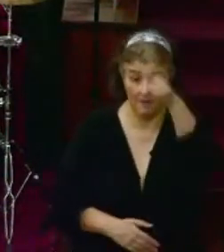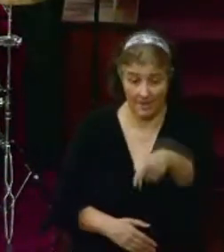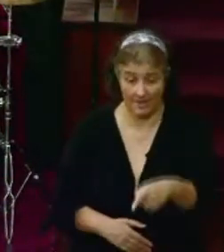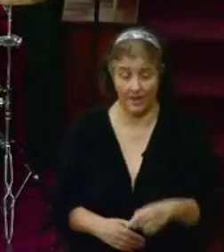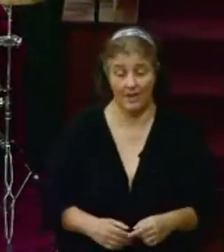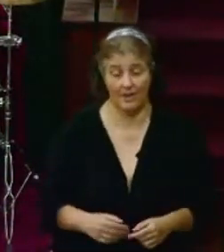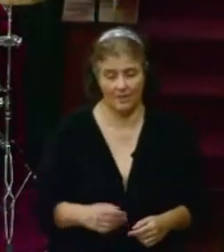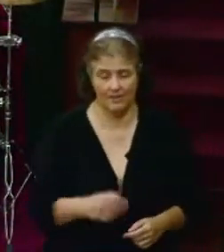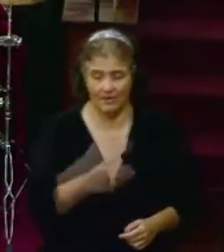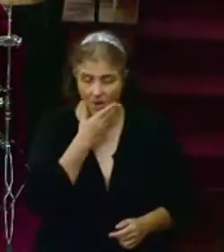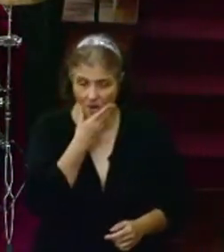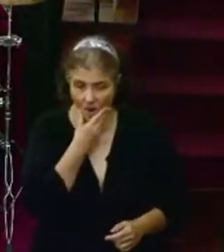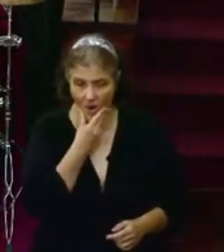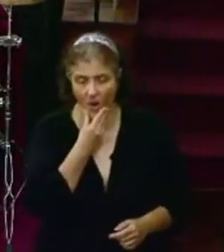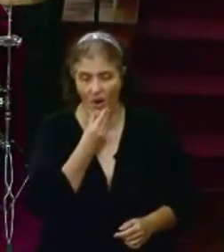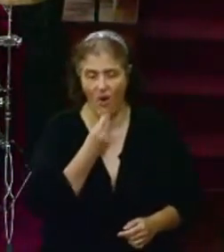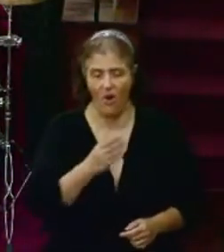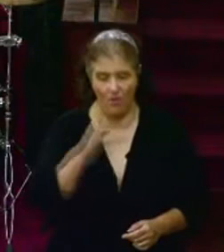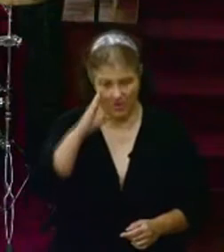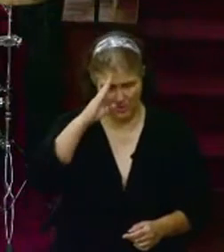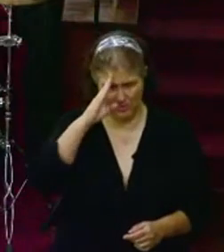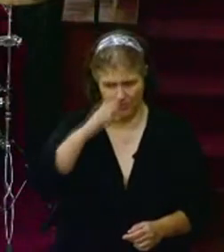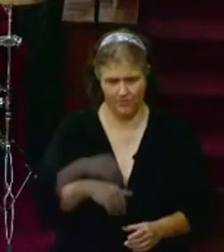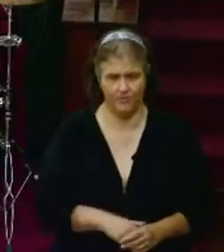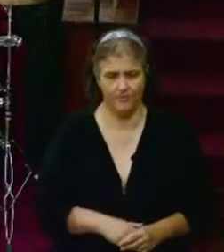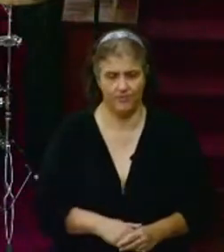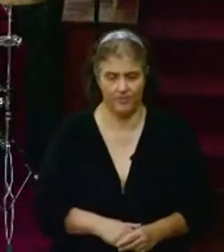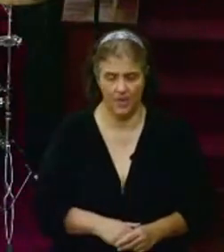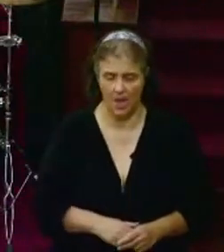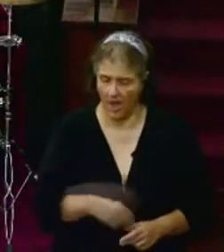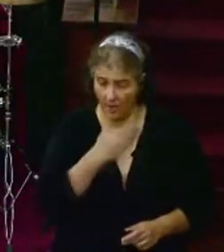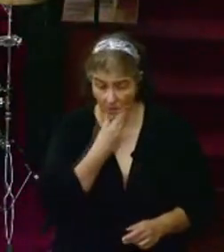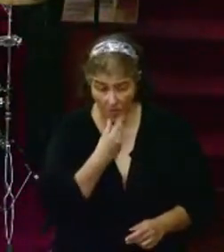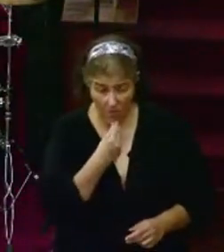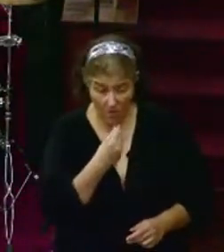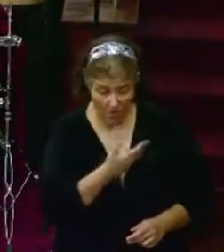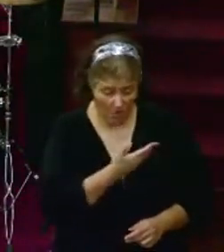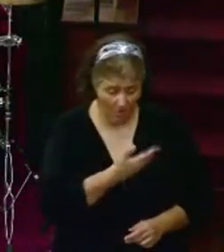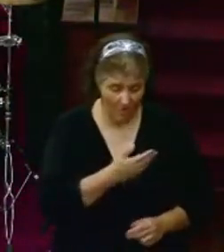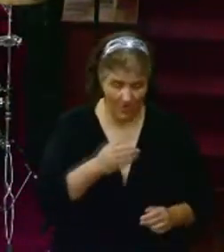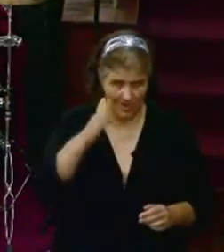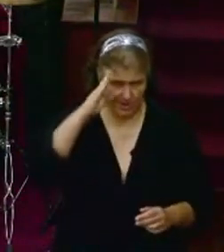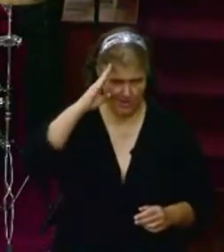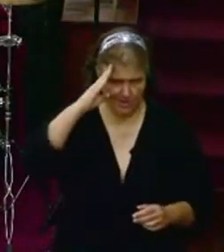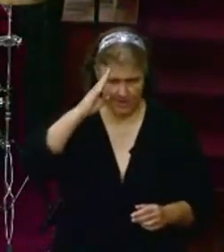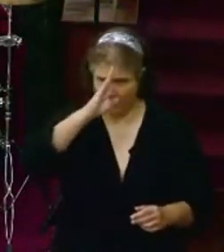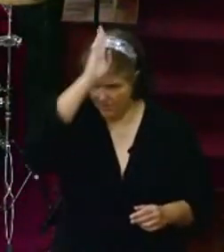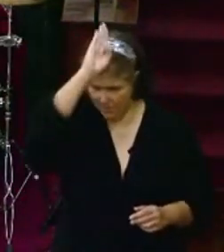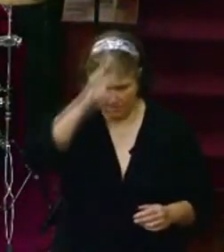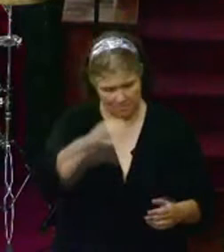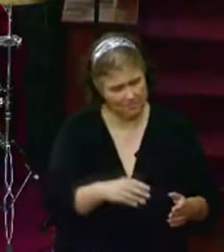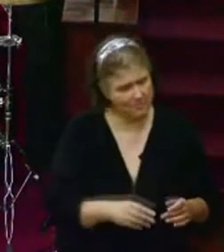Senhor não precisa entrar na minha casa. Eu não sou digno de que o Senhor entre na minha